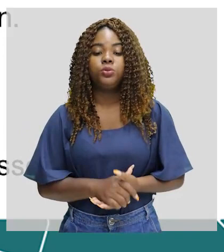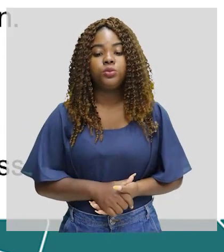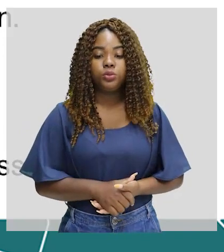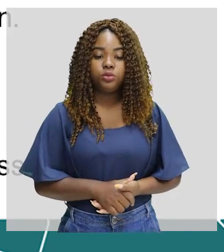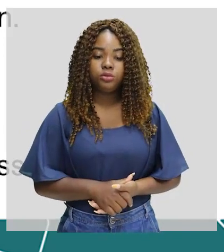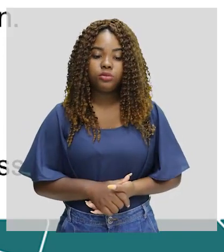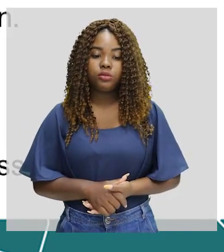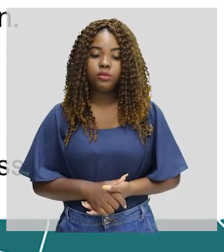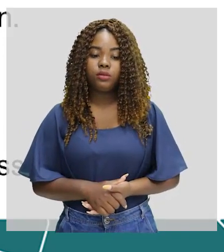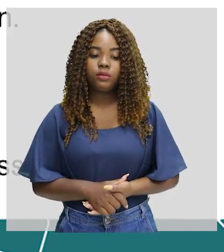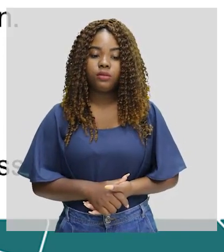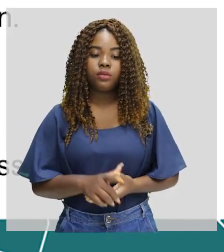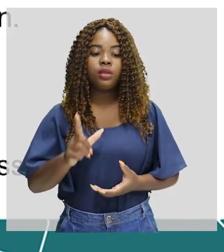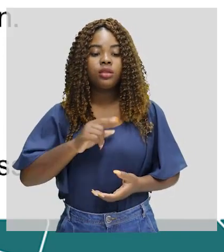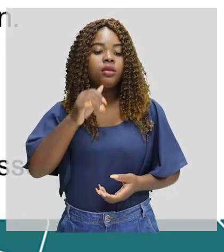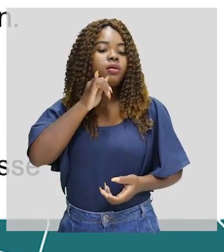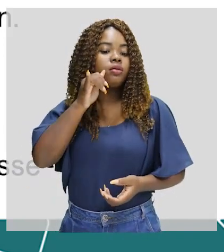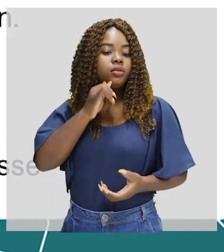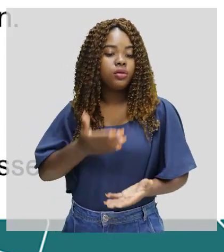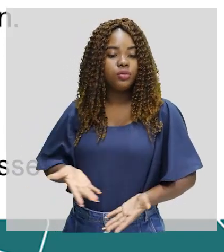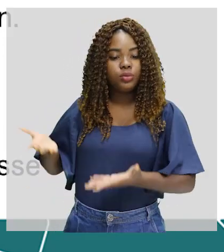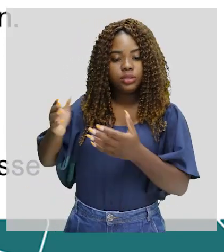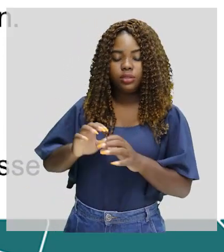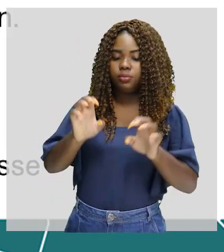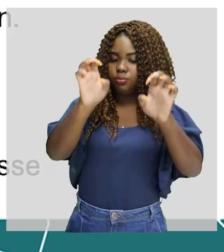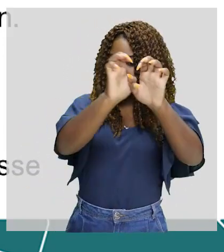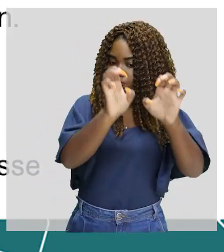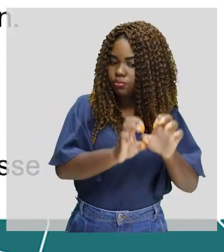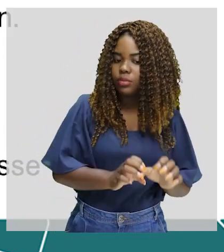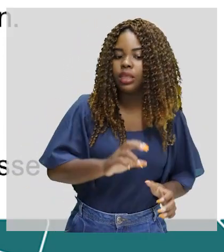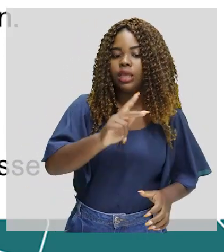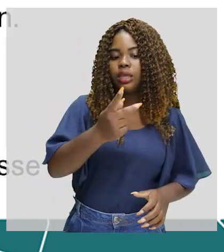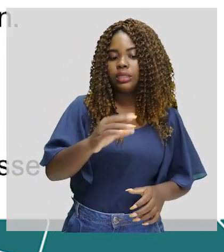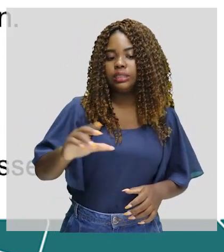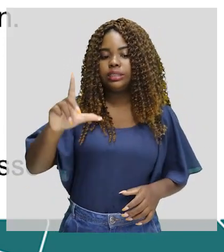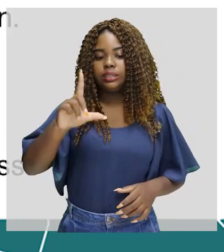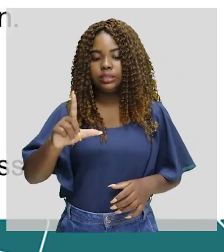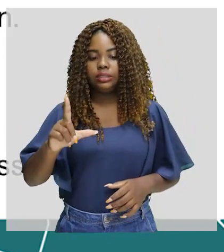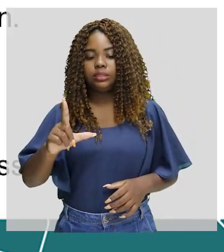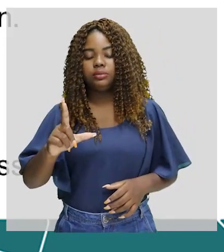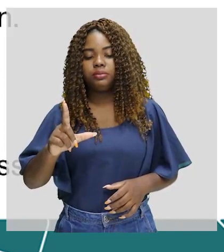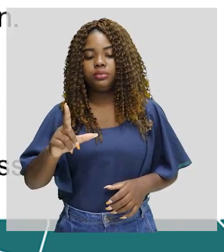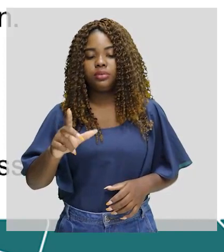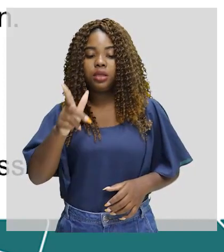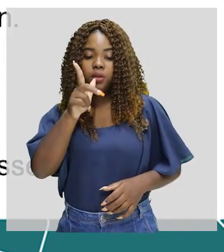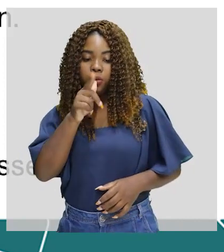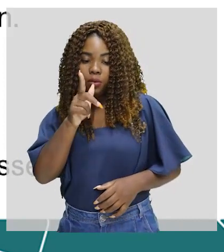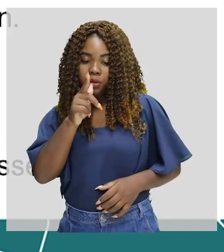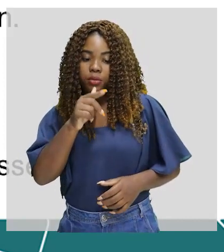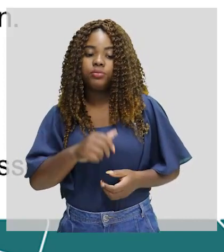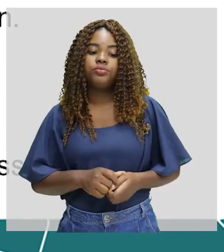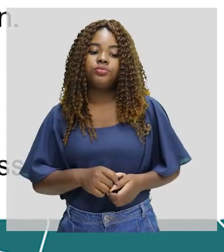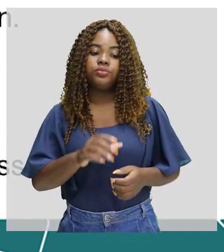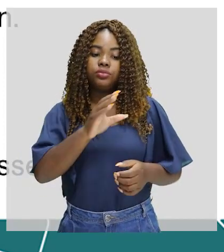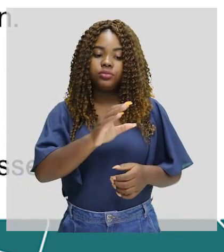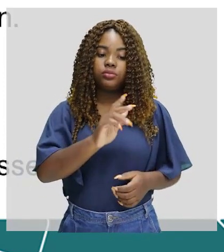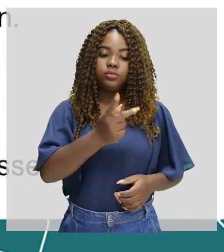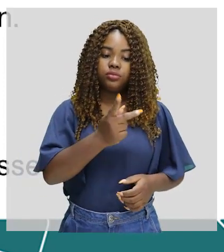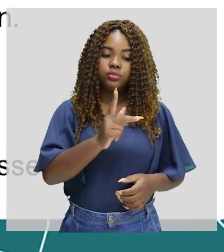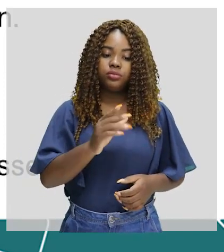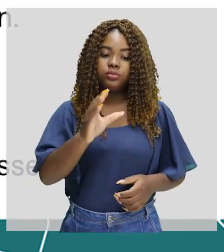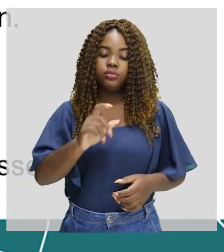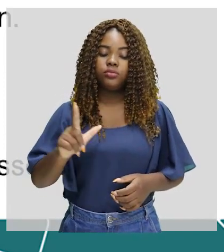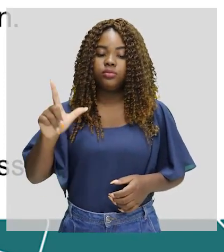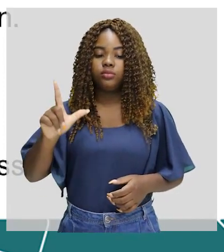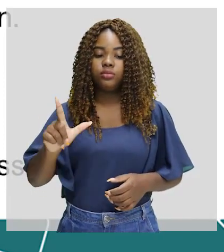tabela. HCl interagindo com a água, ok? O HCl vai ceder um próton para quem? Para